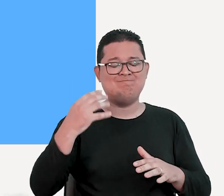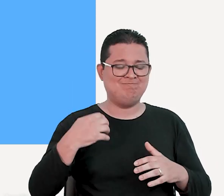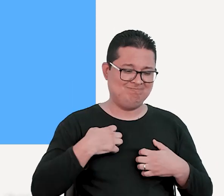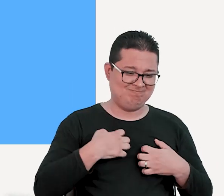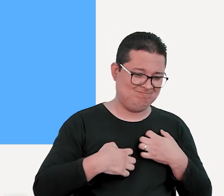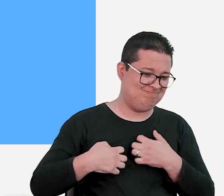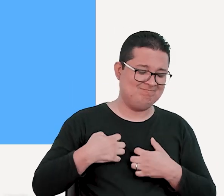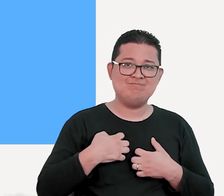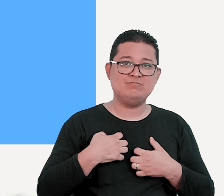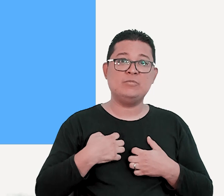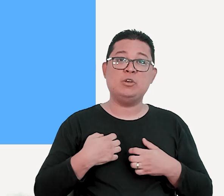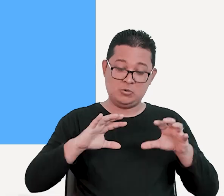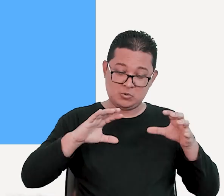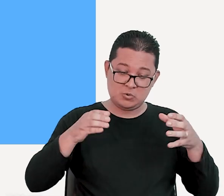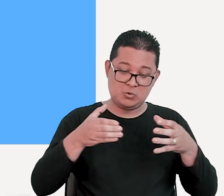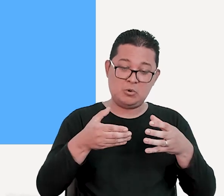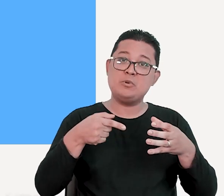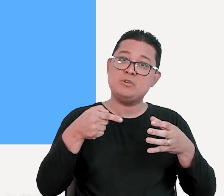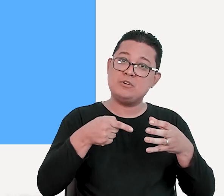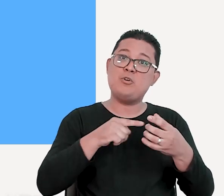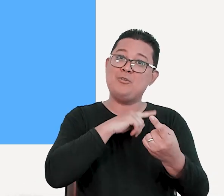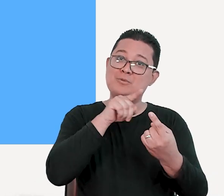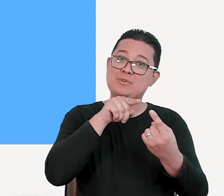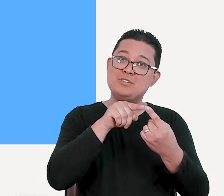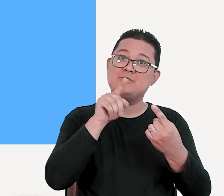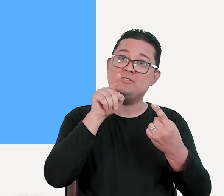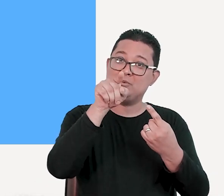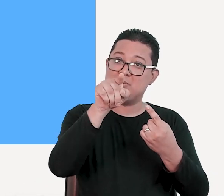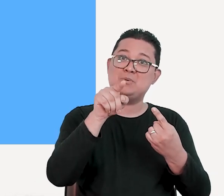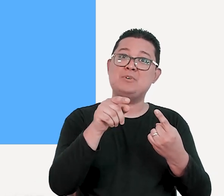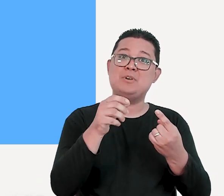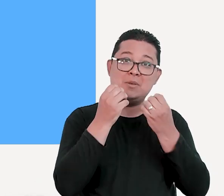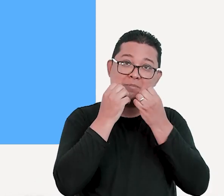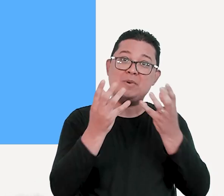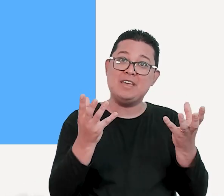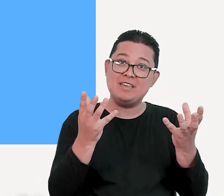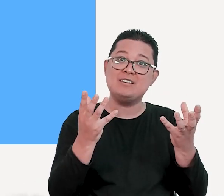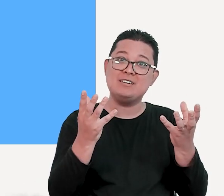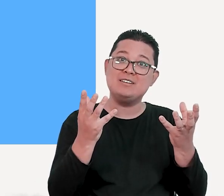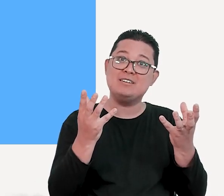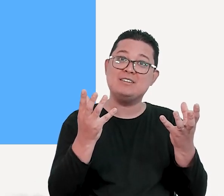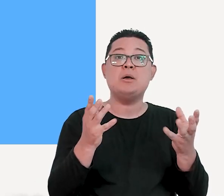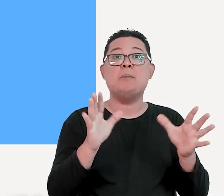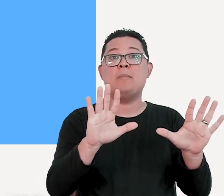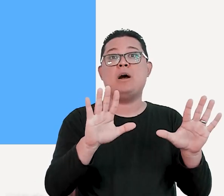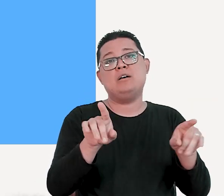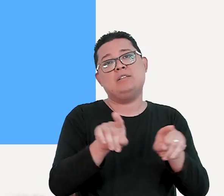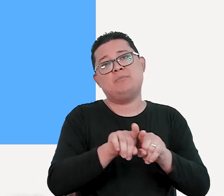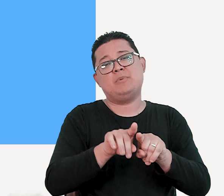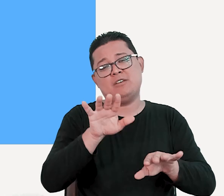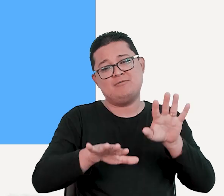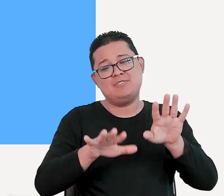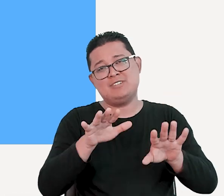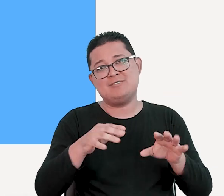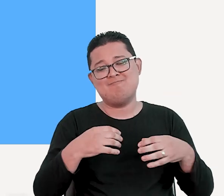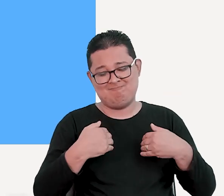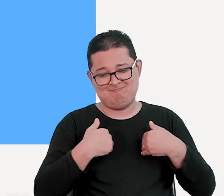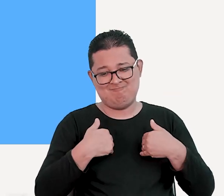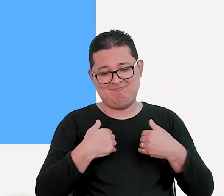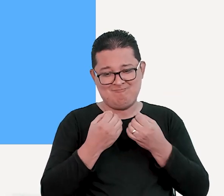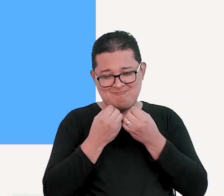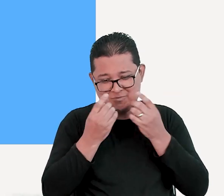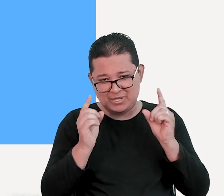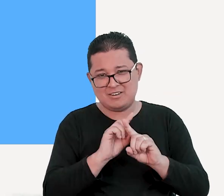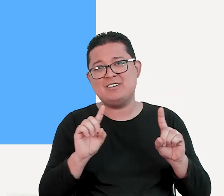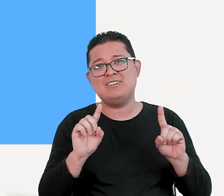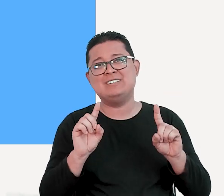clube é para isso. É para quando você está bem, mas também é para aquele momento que não está tão bem, não está tudo bem. E